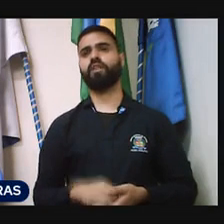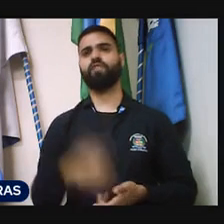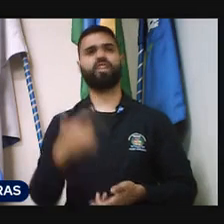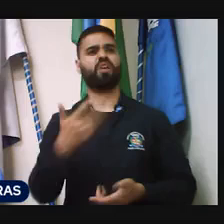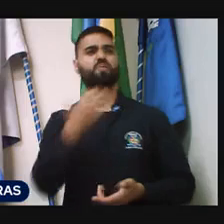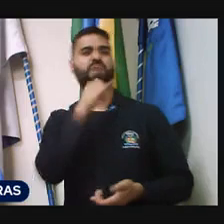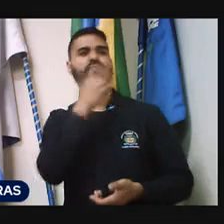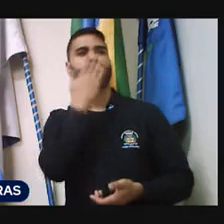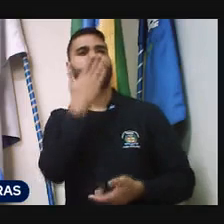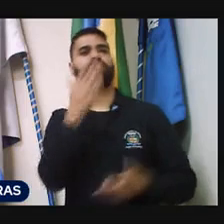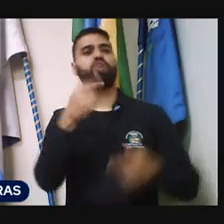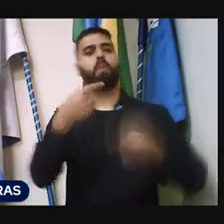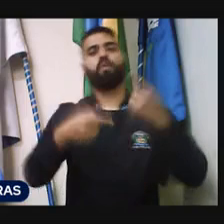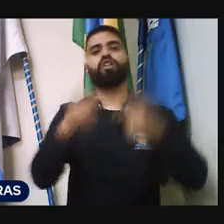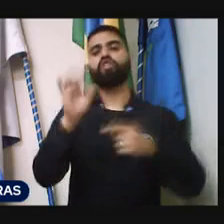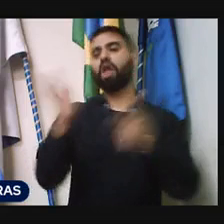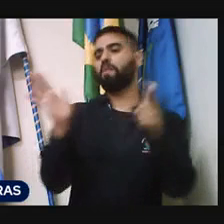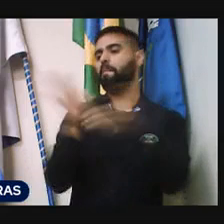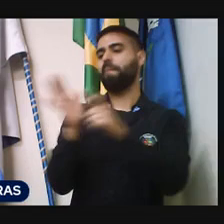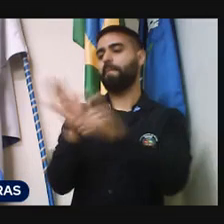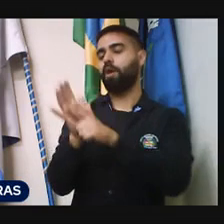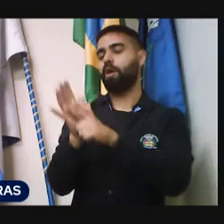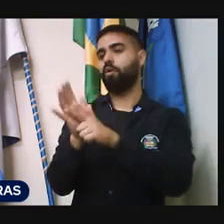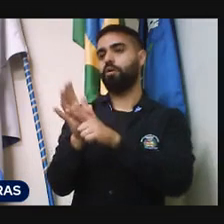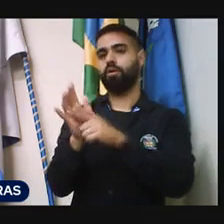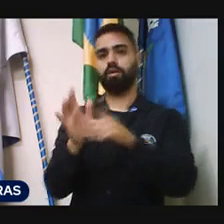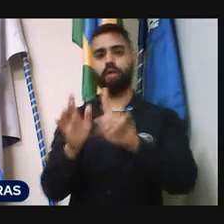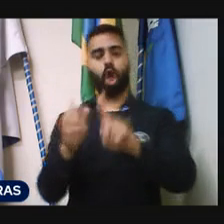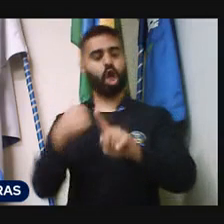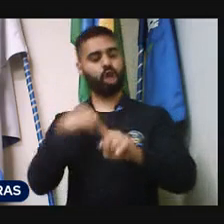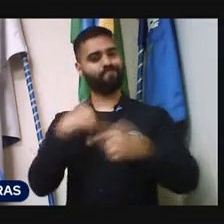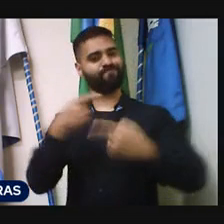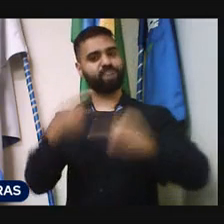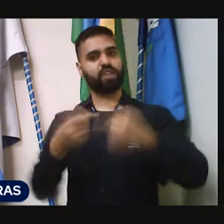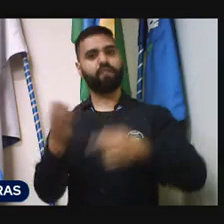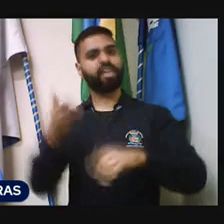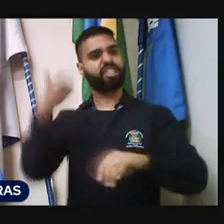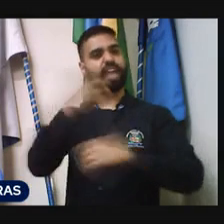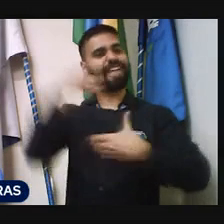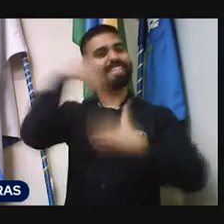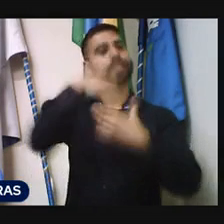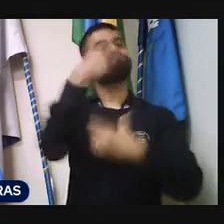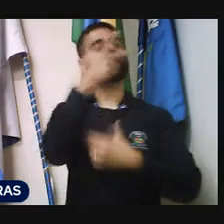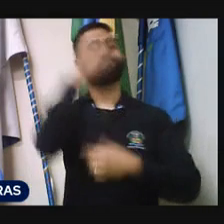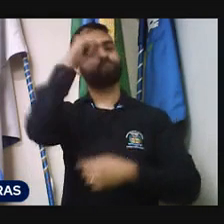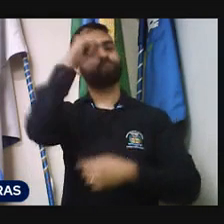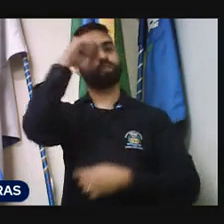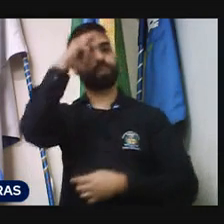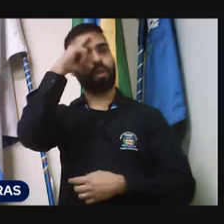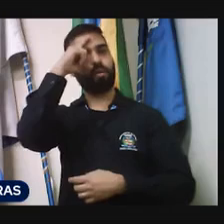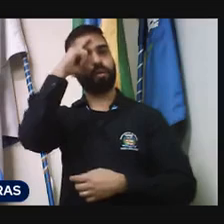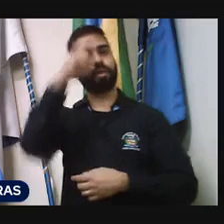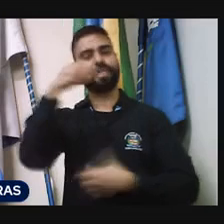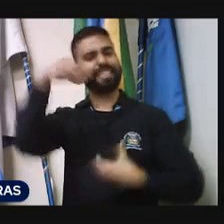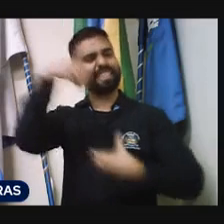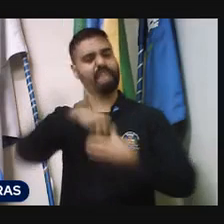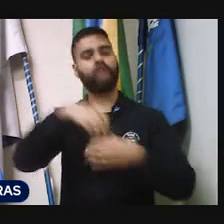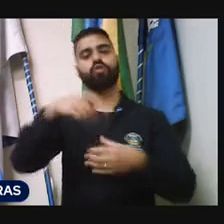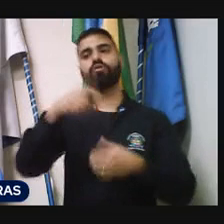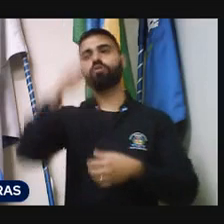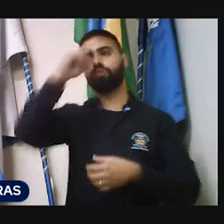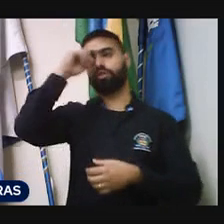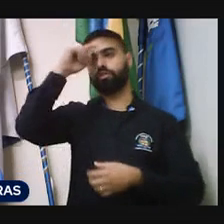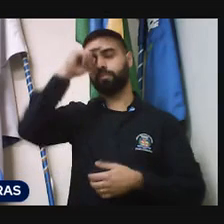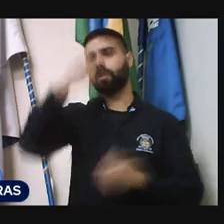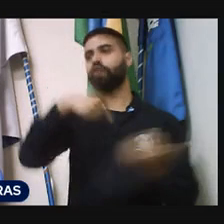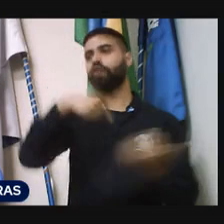papel é a minha política vai chegar dentro do Hospital do Senhor nós temos que estar conservatório